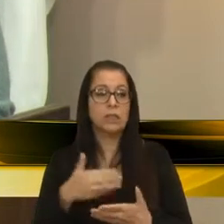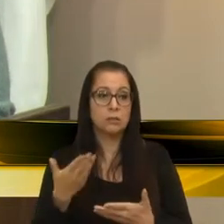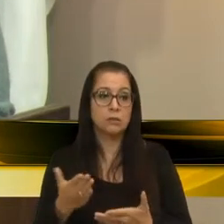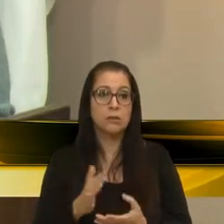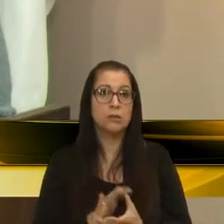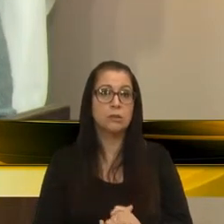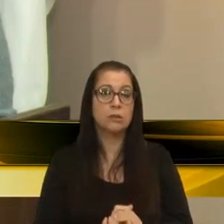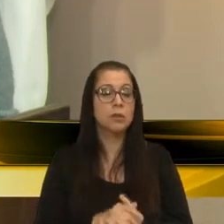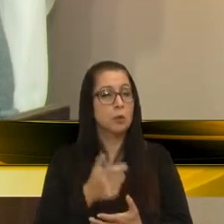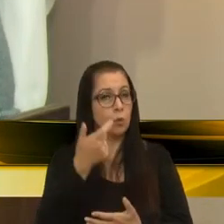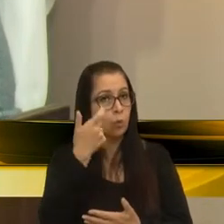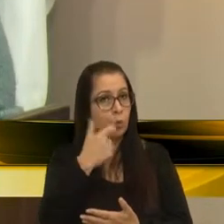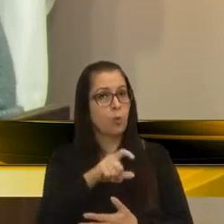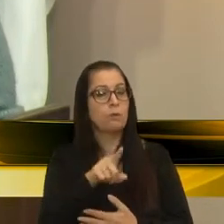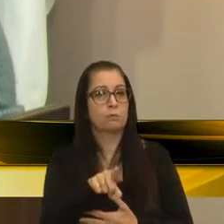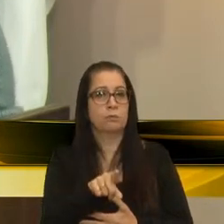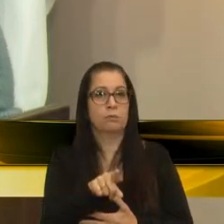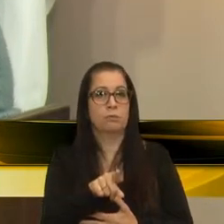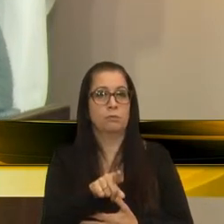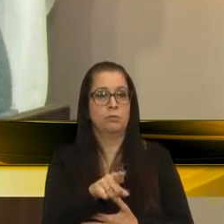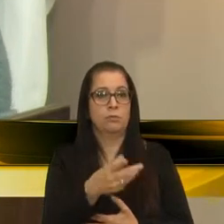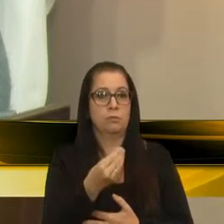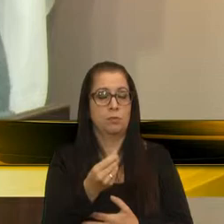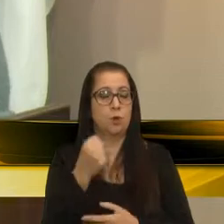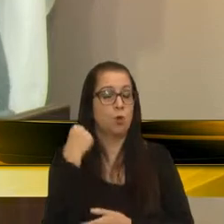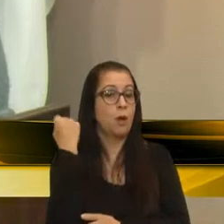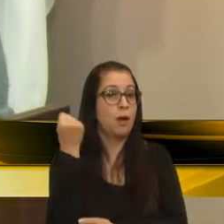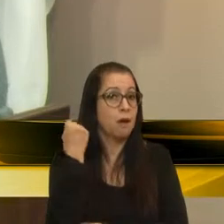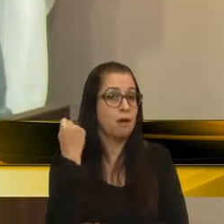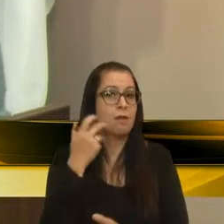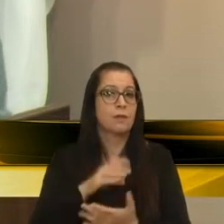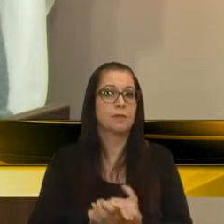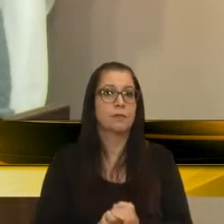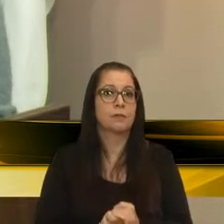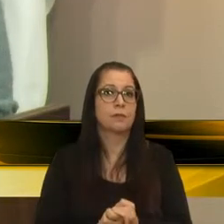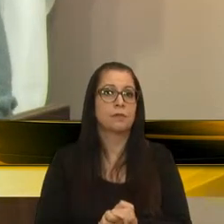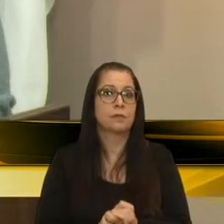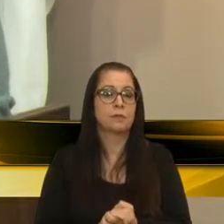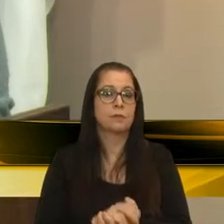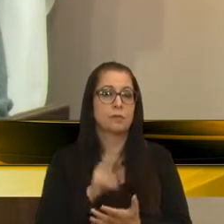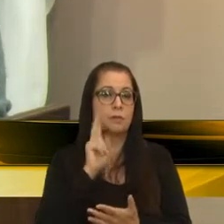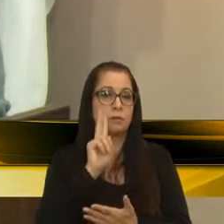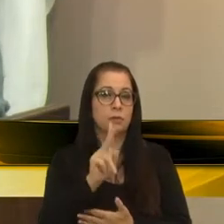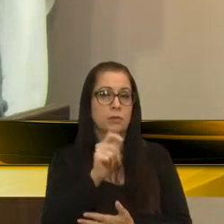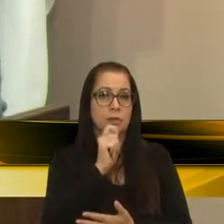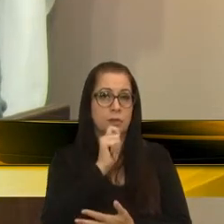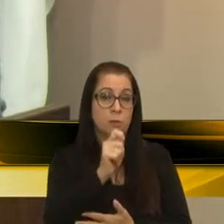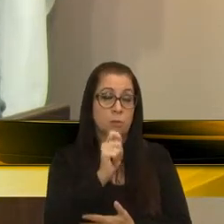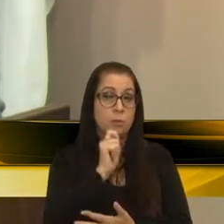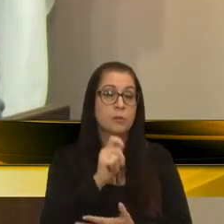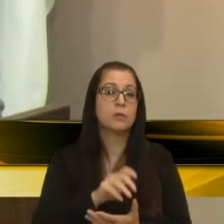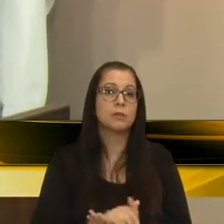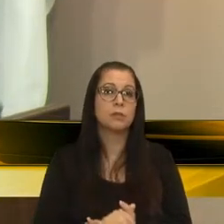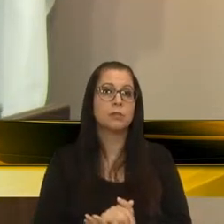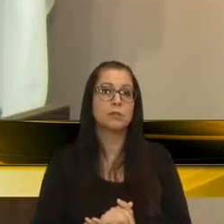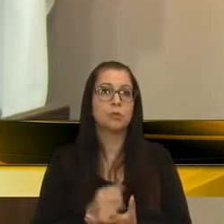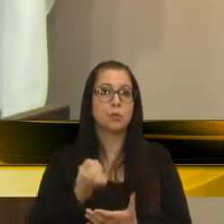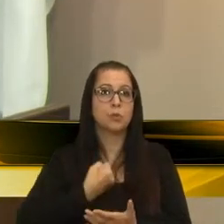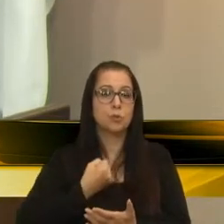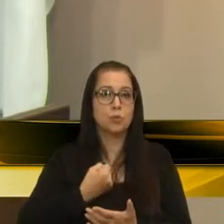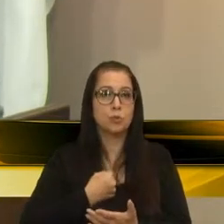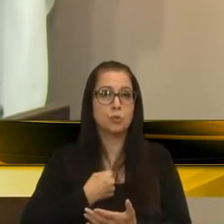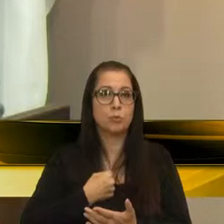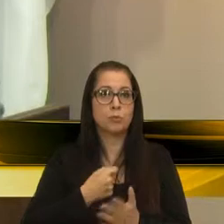Então, acho que isso é muito grave. A gente vê na reportagem que os dados